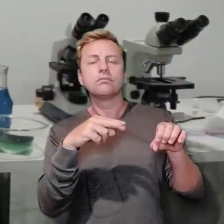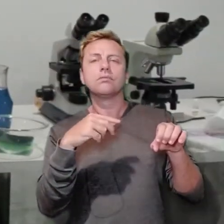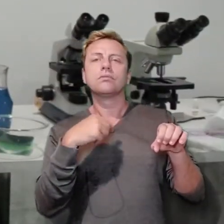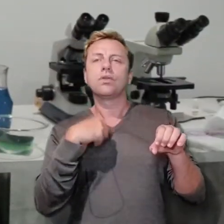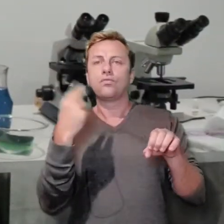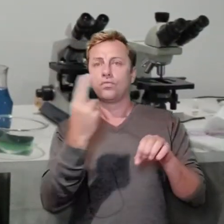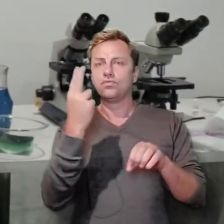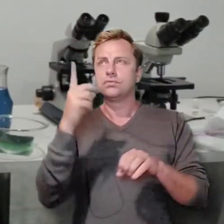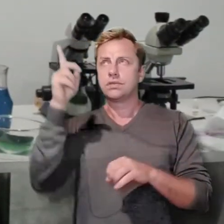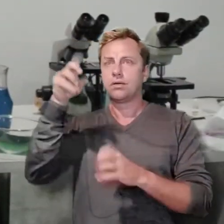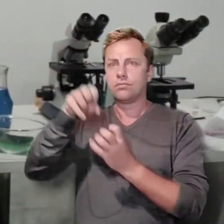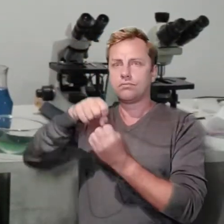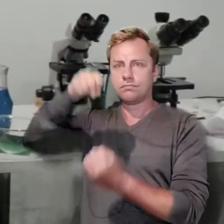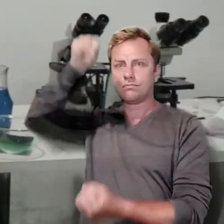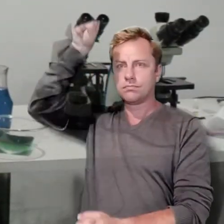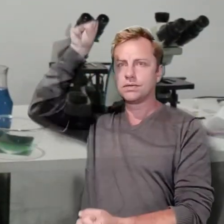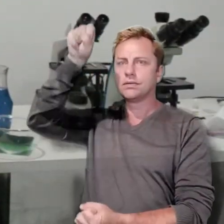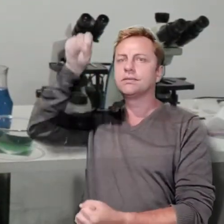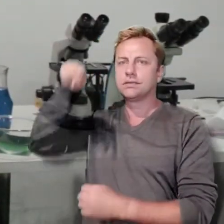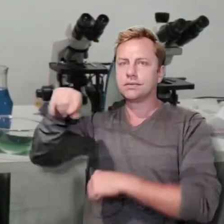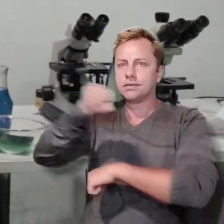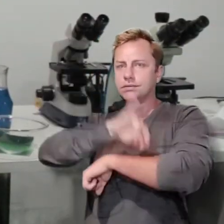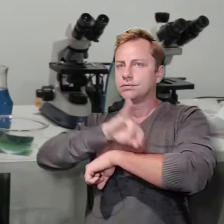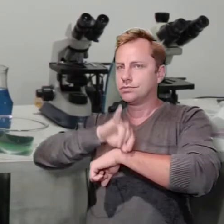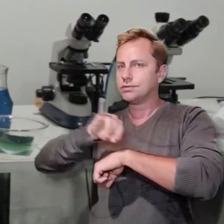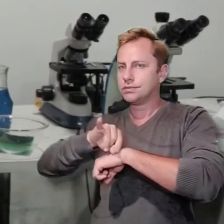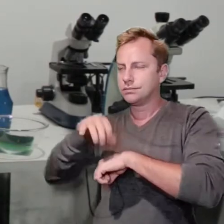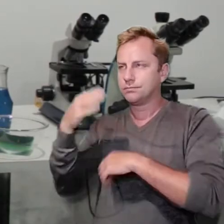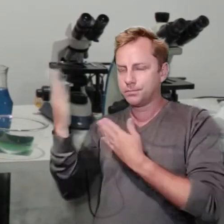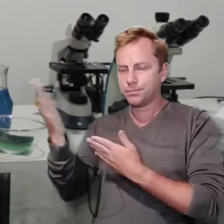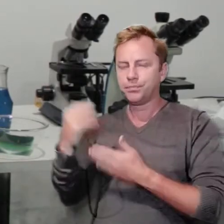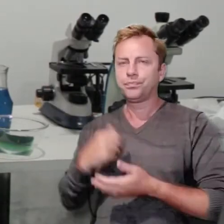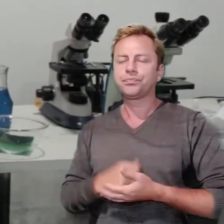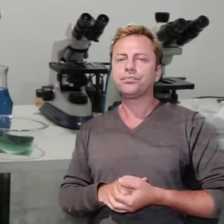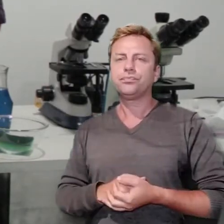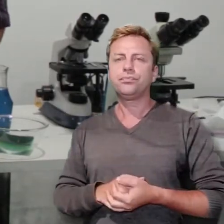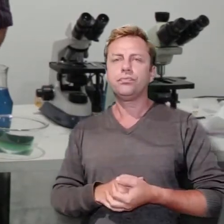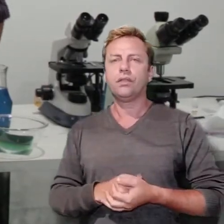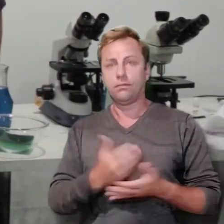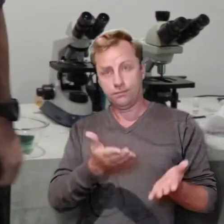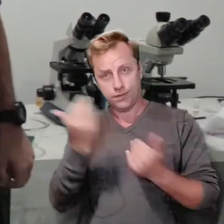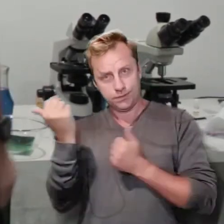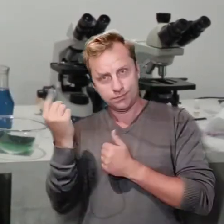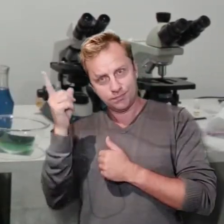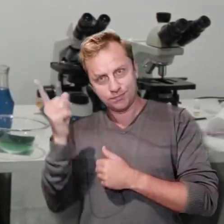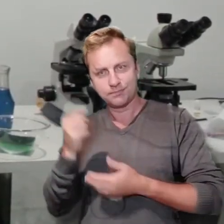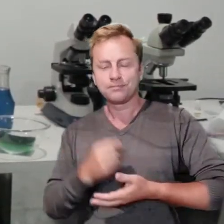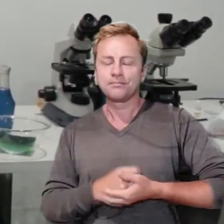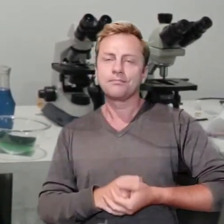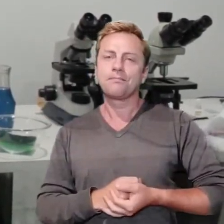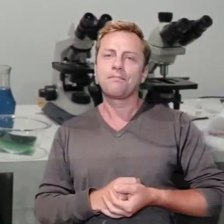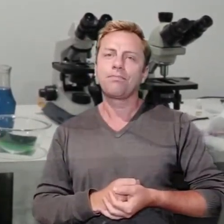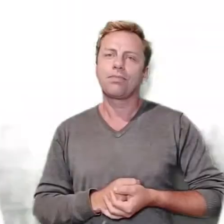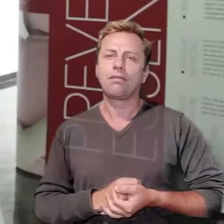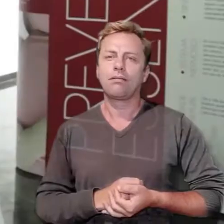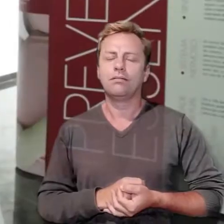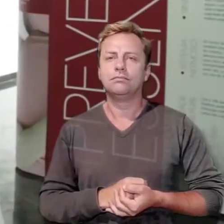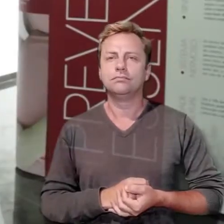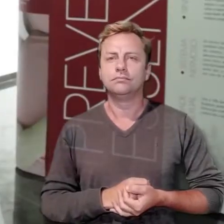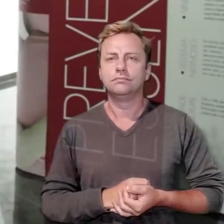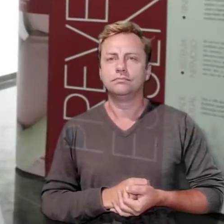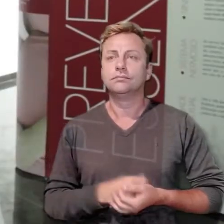da artéria, eu vou usar um outro banner aqui da nossa exposição, Vias do Coração. Então vamos lá?